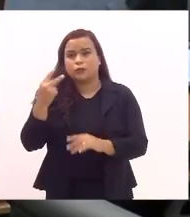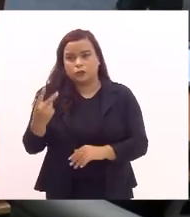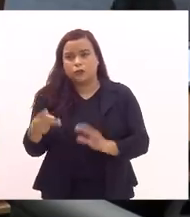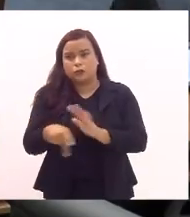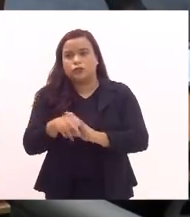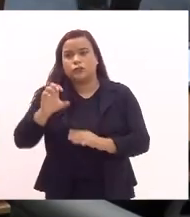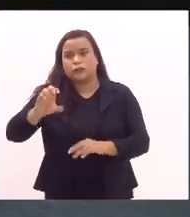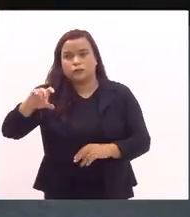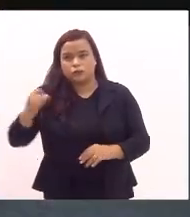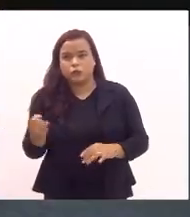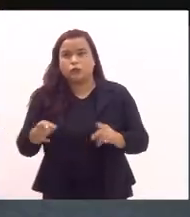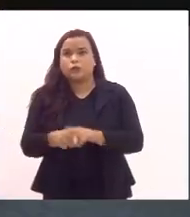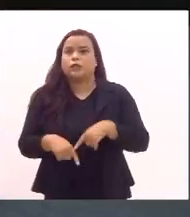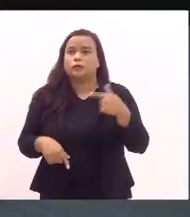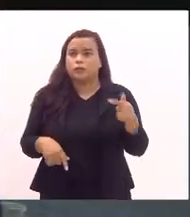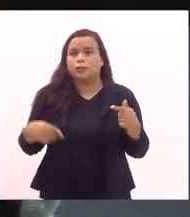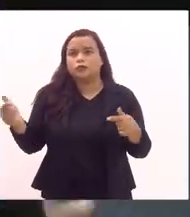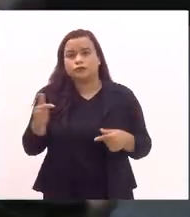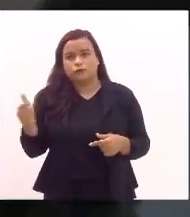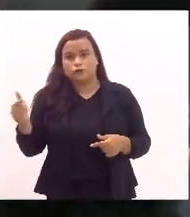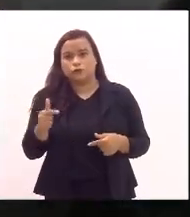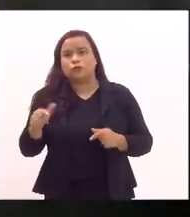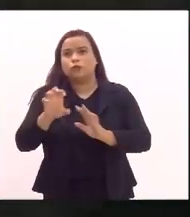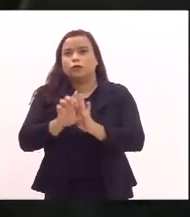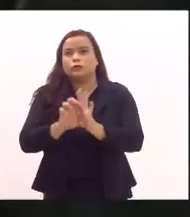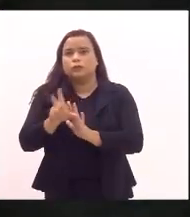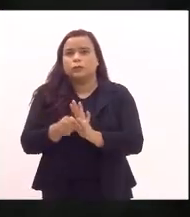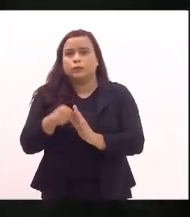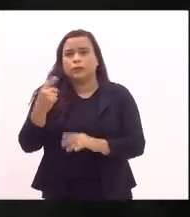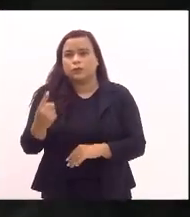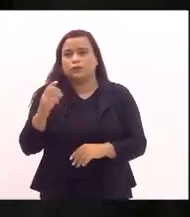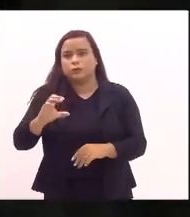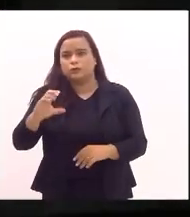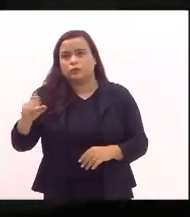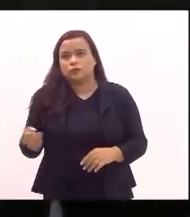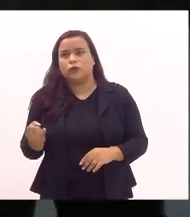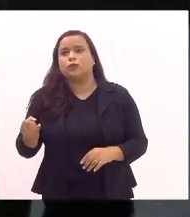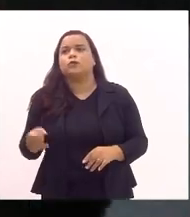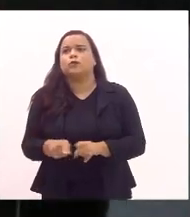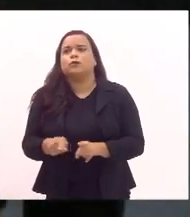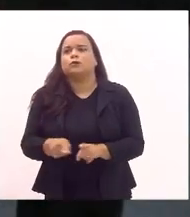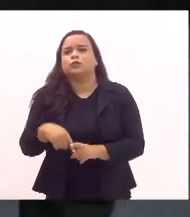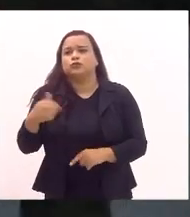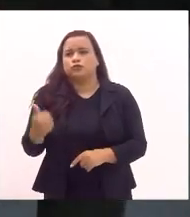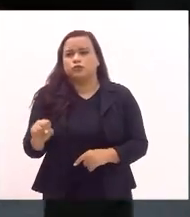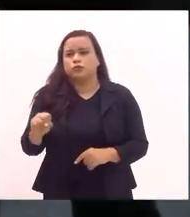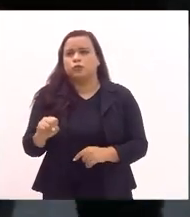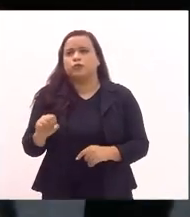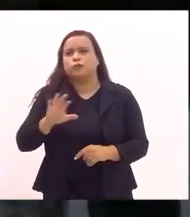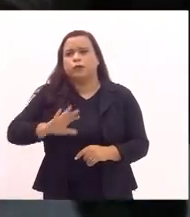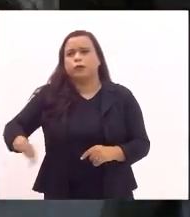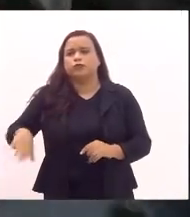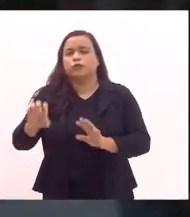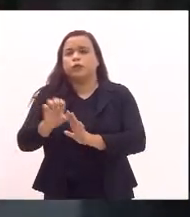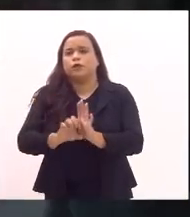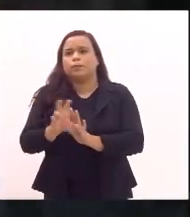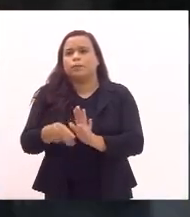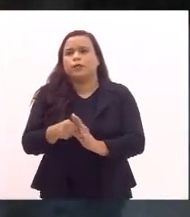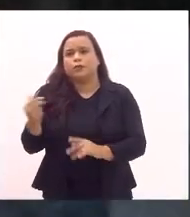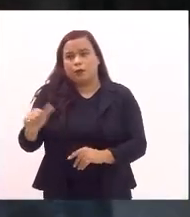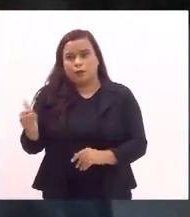7:22 pelo menos um da ccj número 18 pela rejeição da emenda 11 contrário as demais emendas